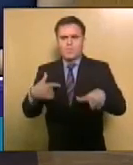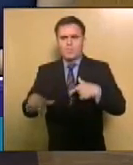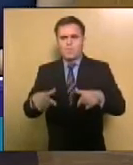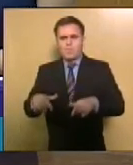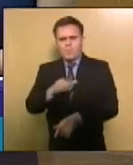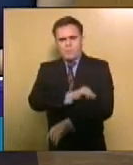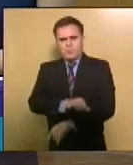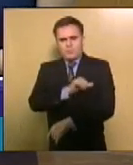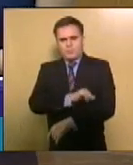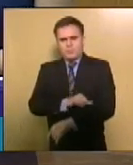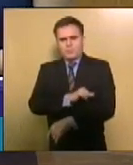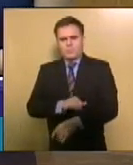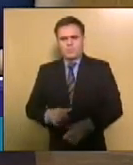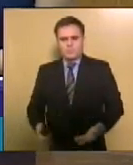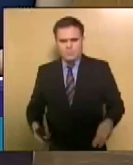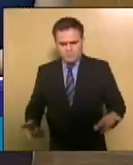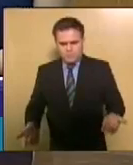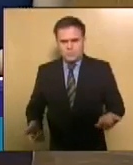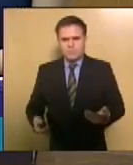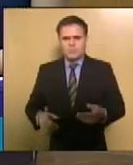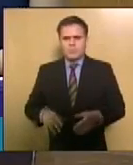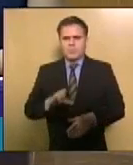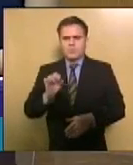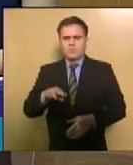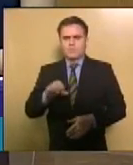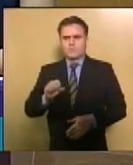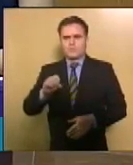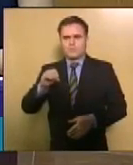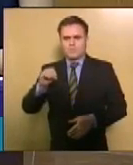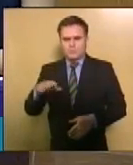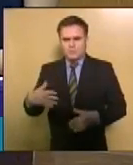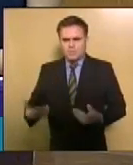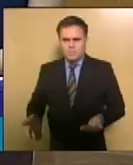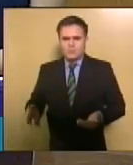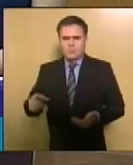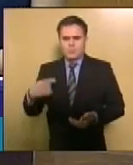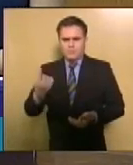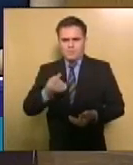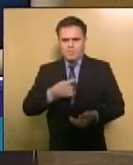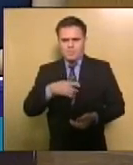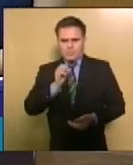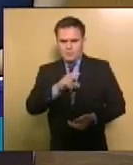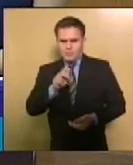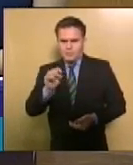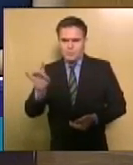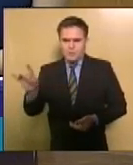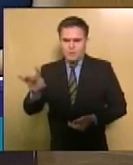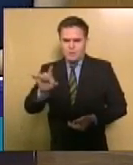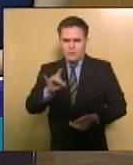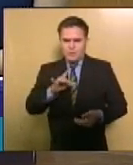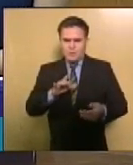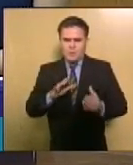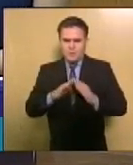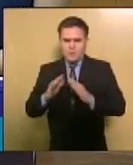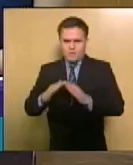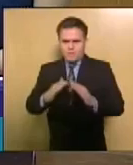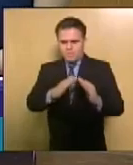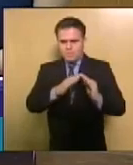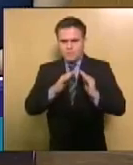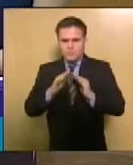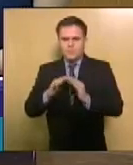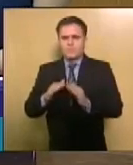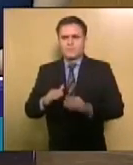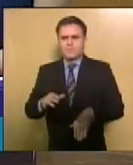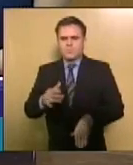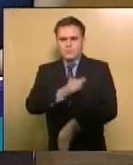Rio de Janeiro a partir dos dos microdados do censo demográfico do IBGE onde nós pegamos cada pessoa que residia no Rio de Janeiro na Cidade do Rio de